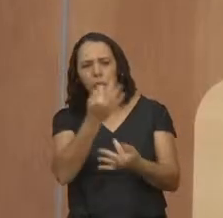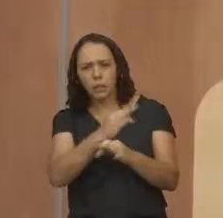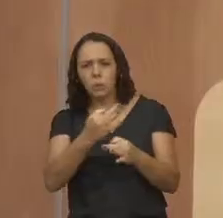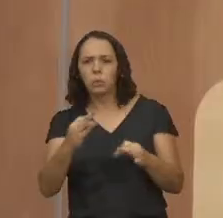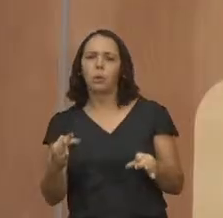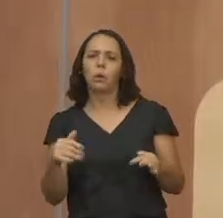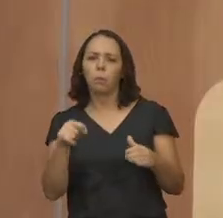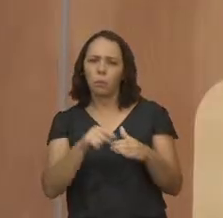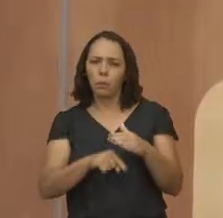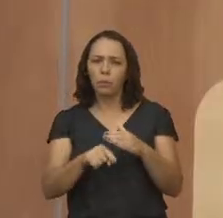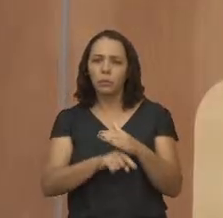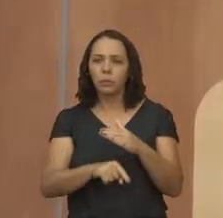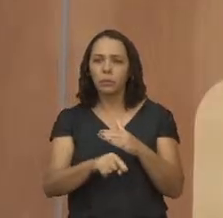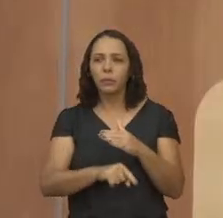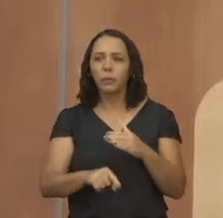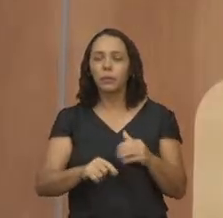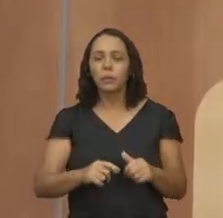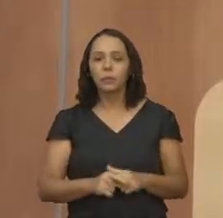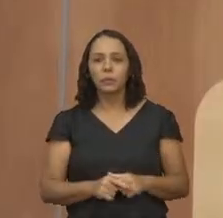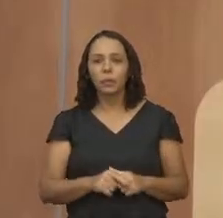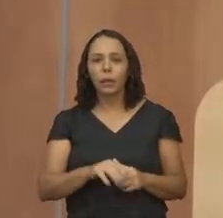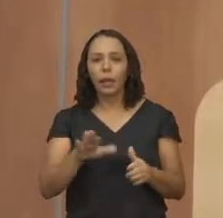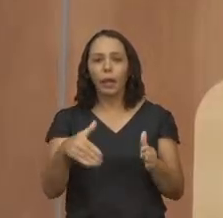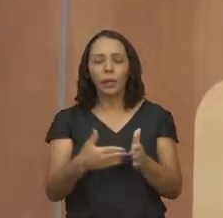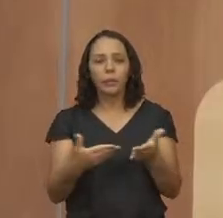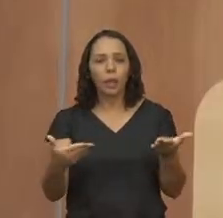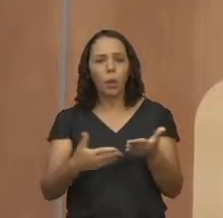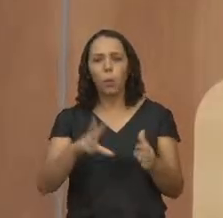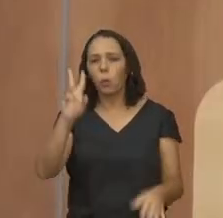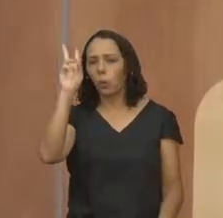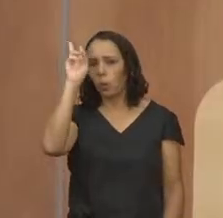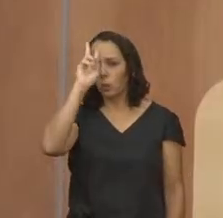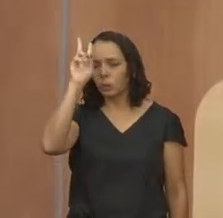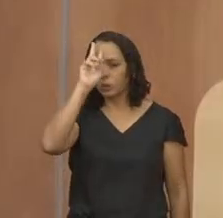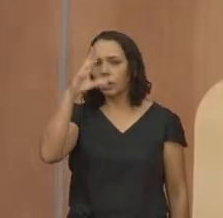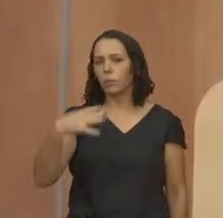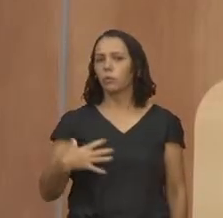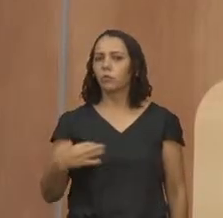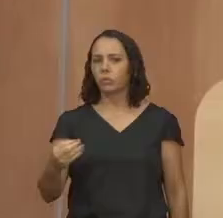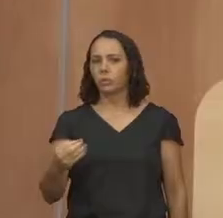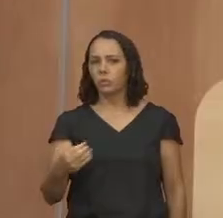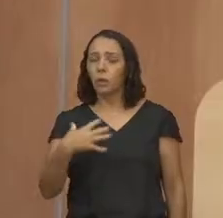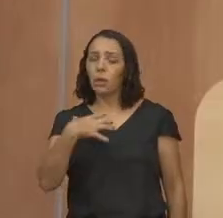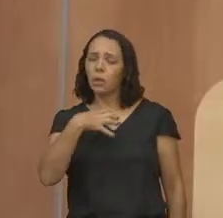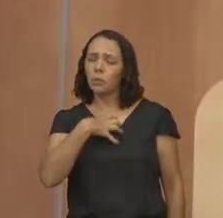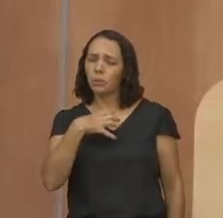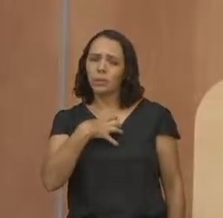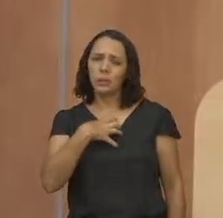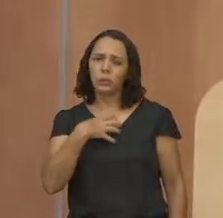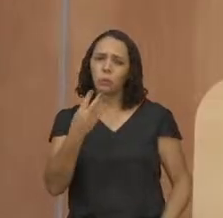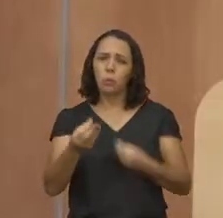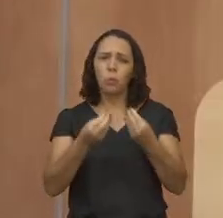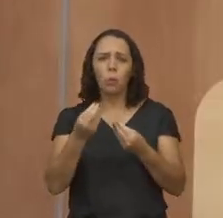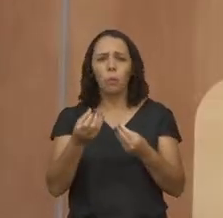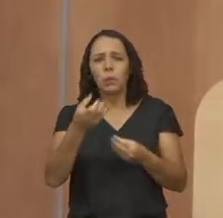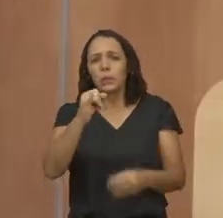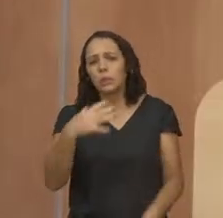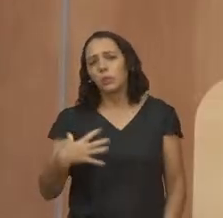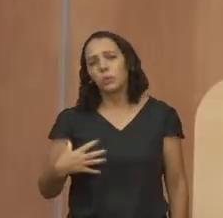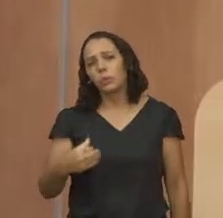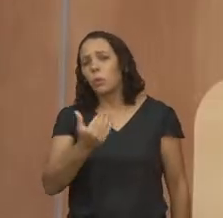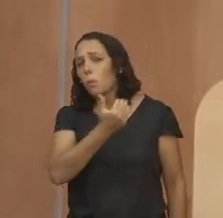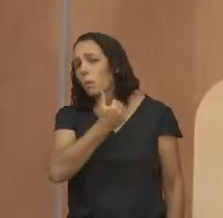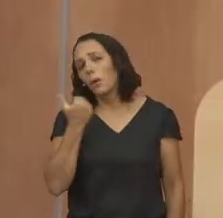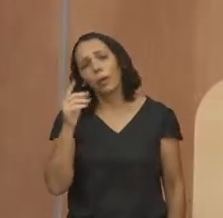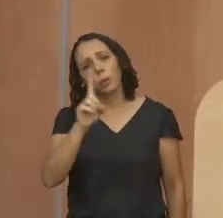Até hoje eu lembro do meu filho. Até hoje o meu filho para mim não faleceu. Meu filho para mim é vivo. Só que eu não estou junto